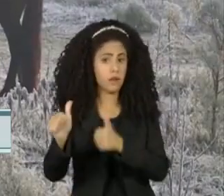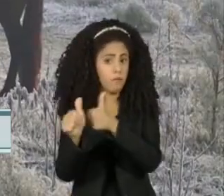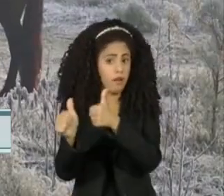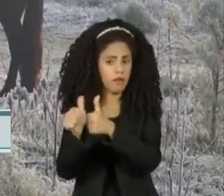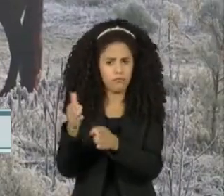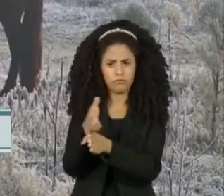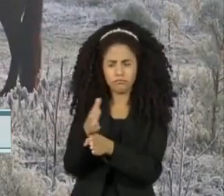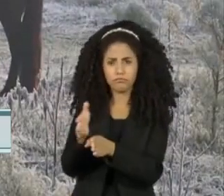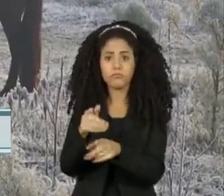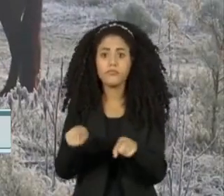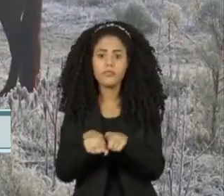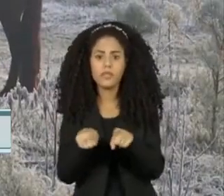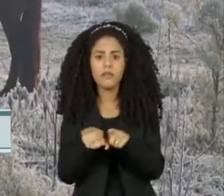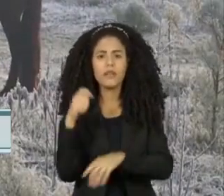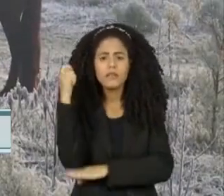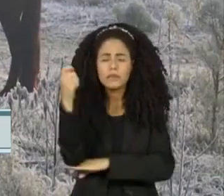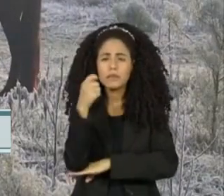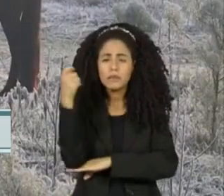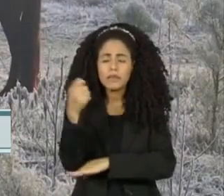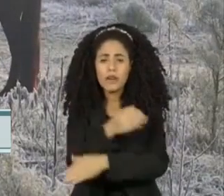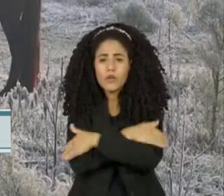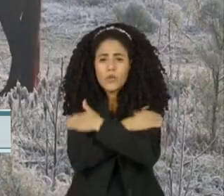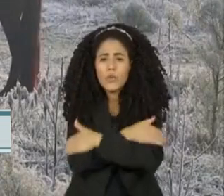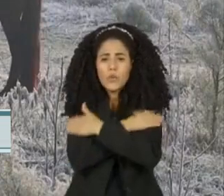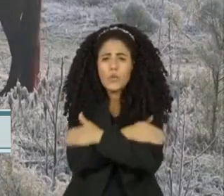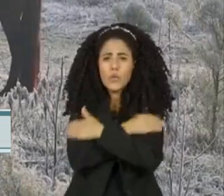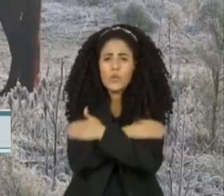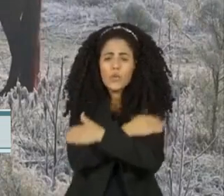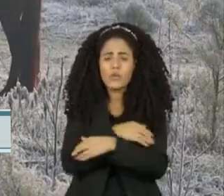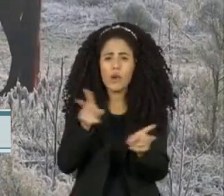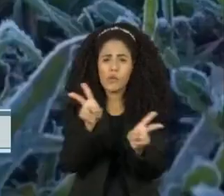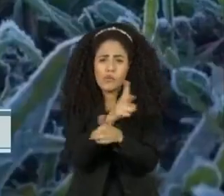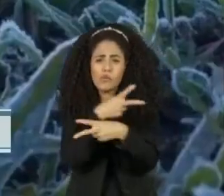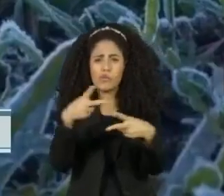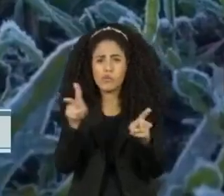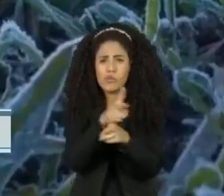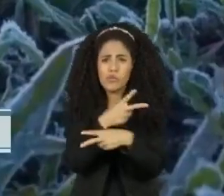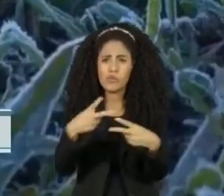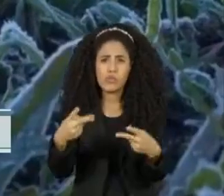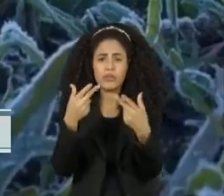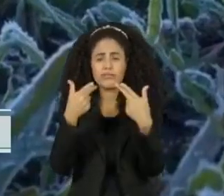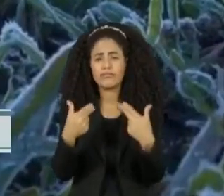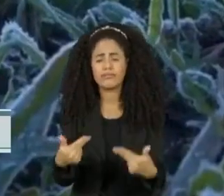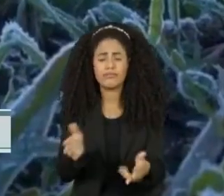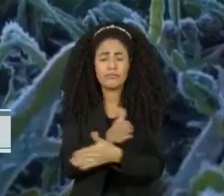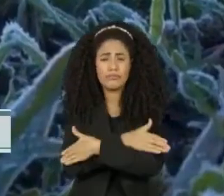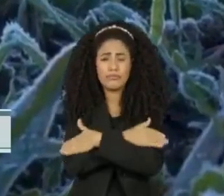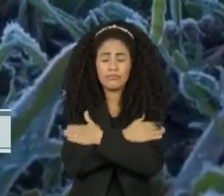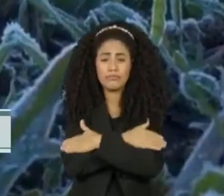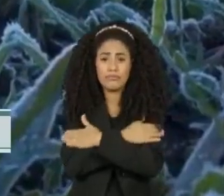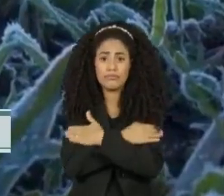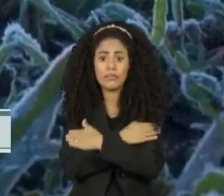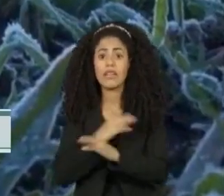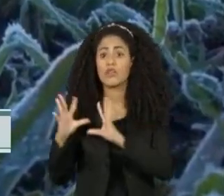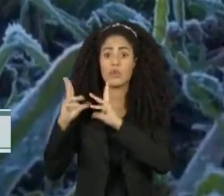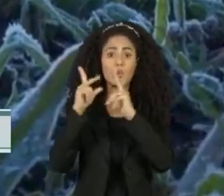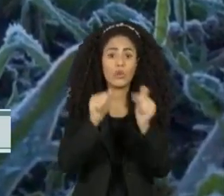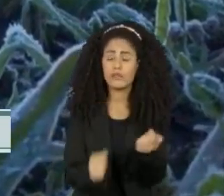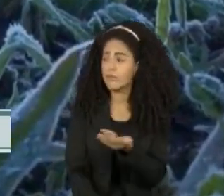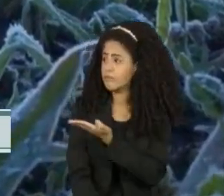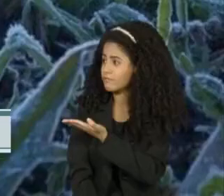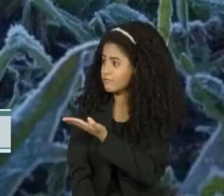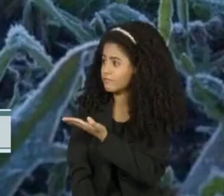a Serra Gaúcha também tem previsão de frio Caxias do Sul Bento Gonçalves canela São Francisco de Paula e Gramado